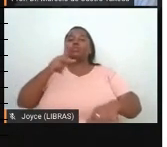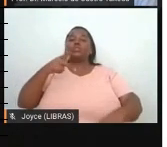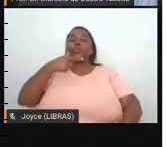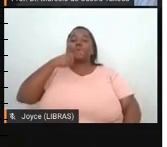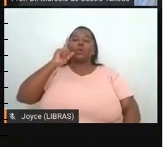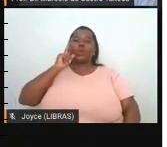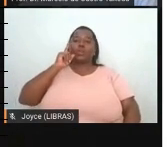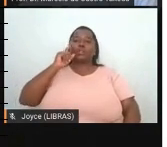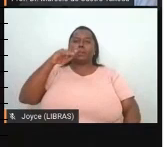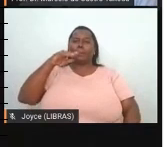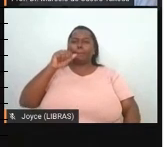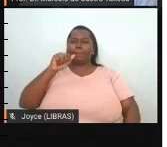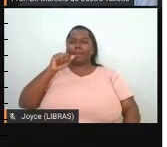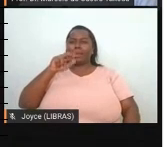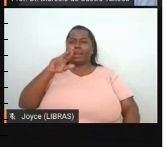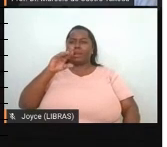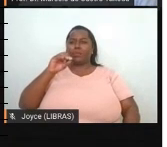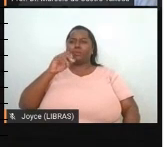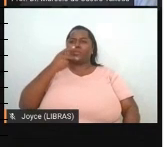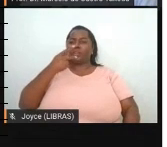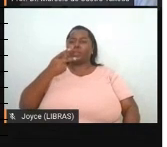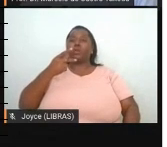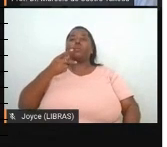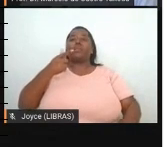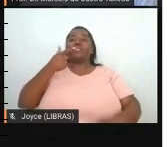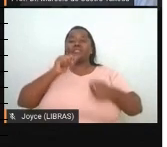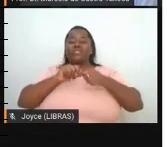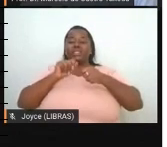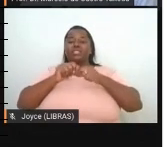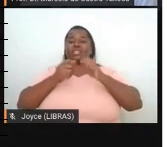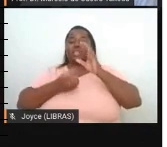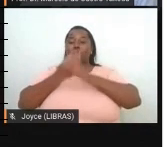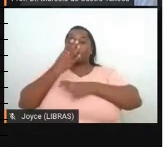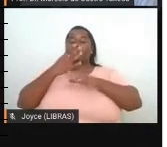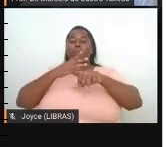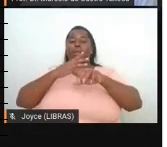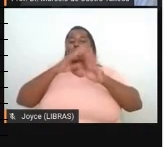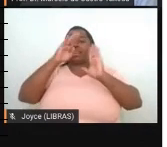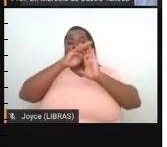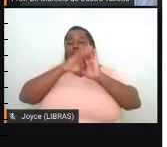lista de exercícios para selecionar 7 exercícios, ele levou 10 horas.